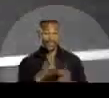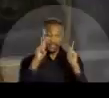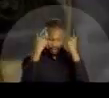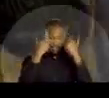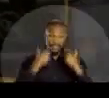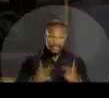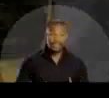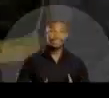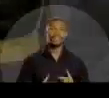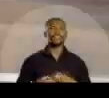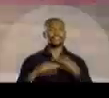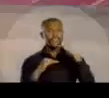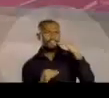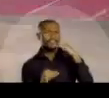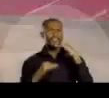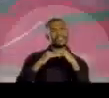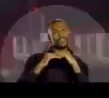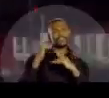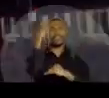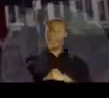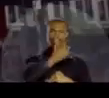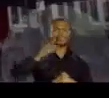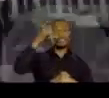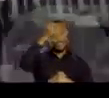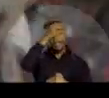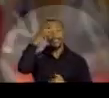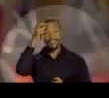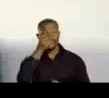eu quero ele de novo.